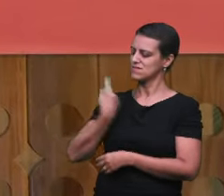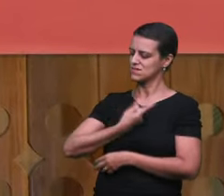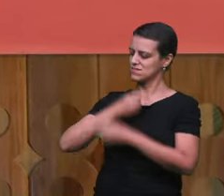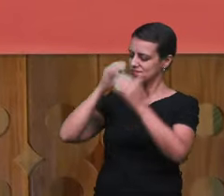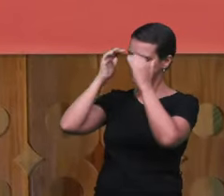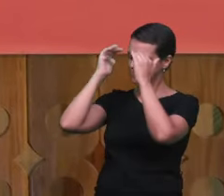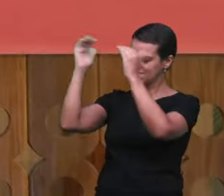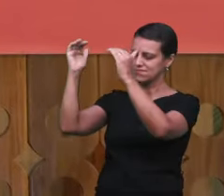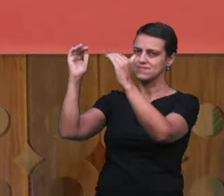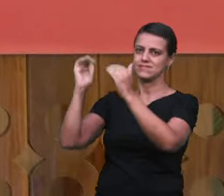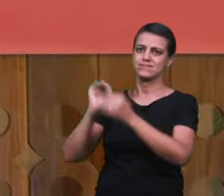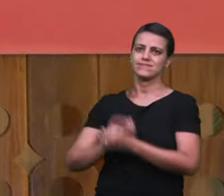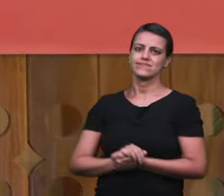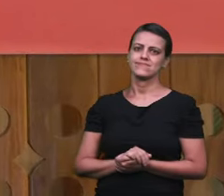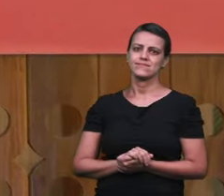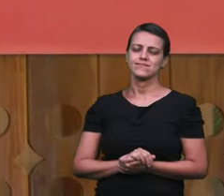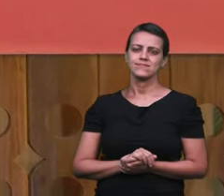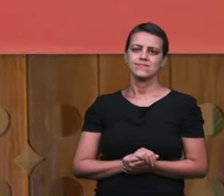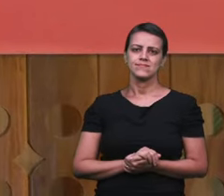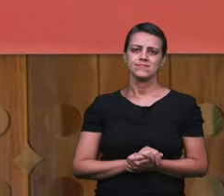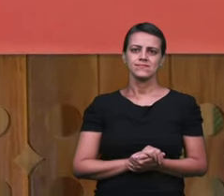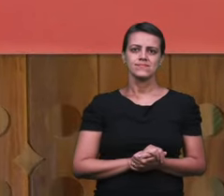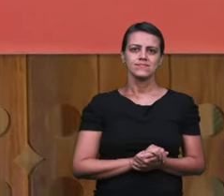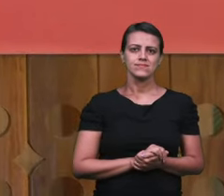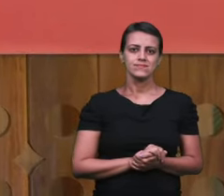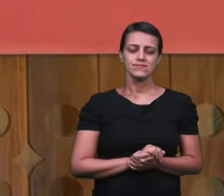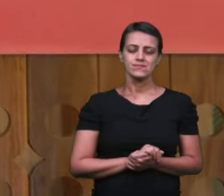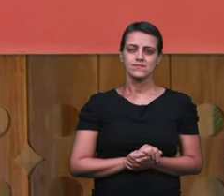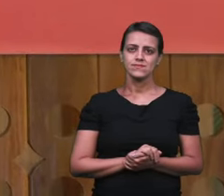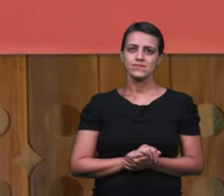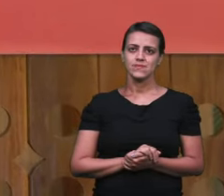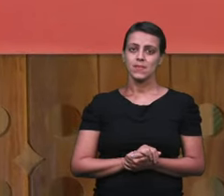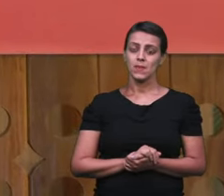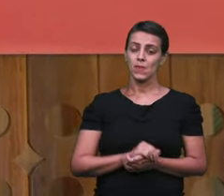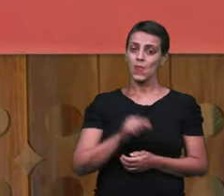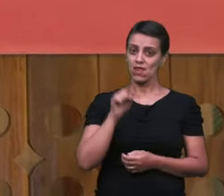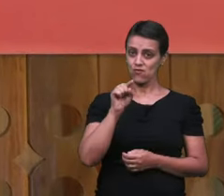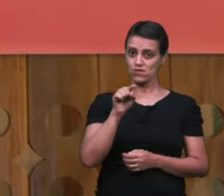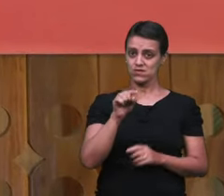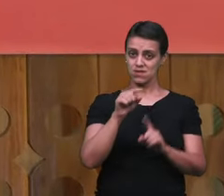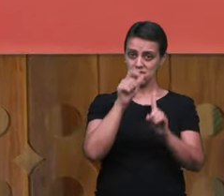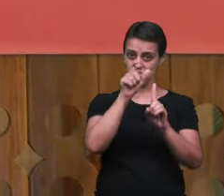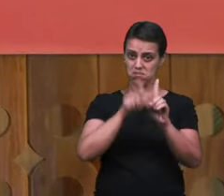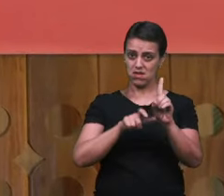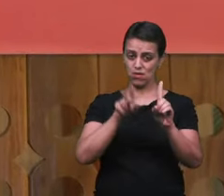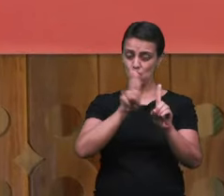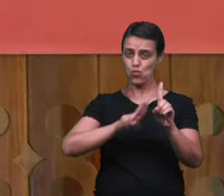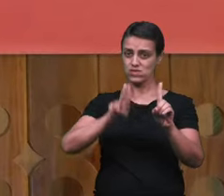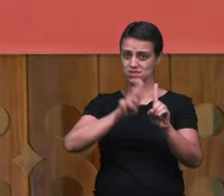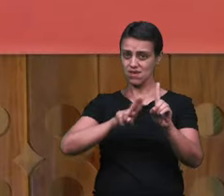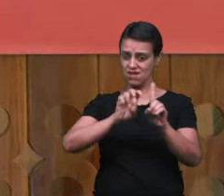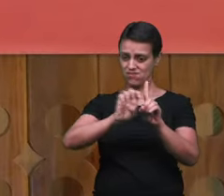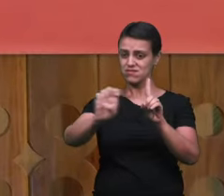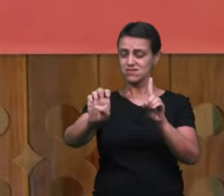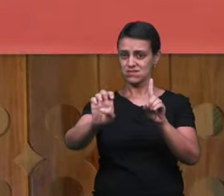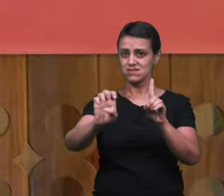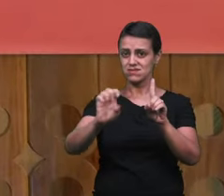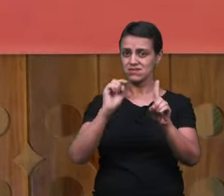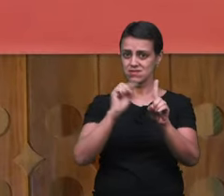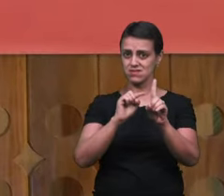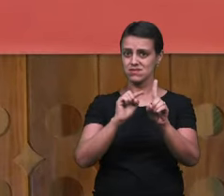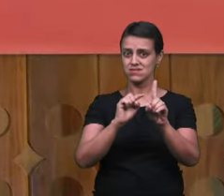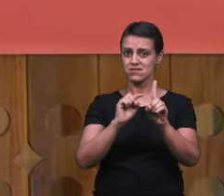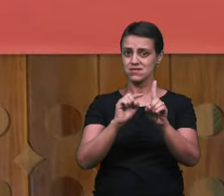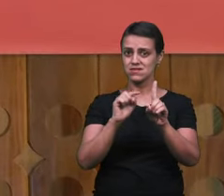lá. Você só será a boca do Senhor, primeiro, se você entender que